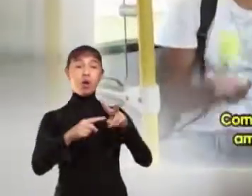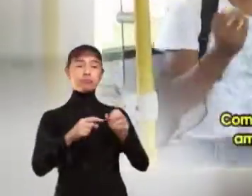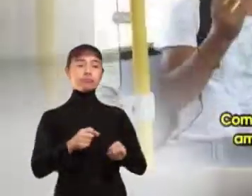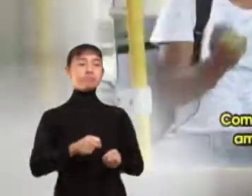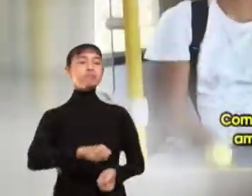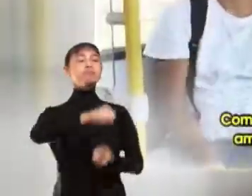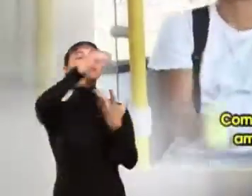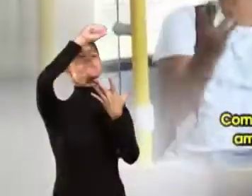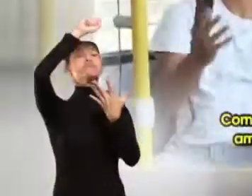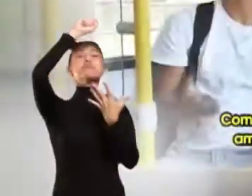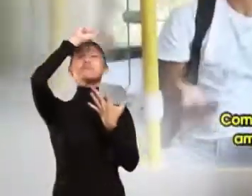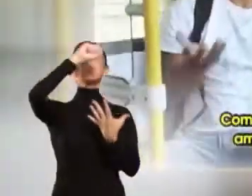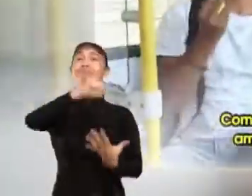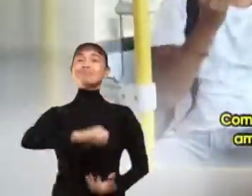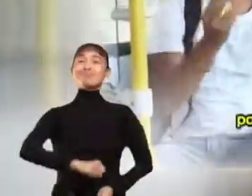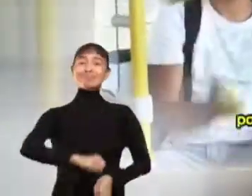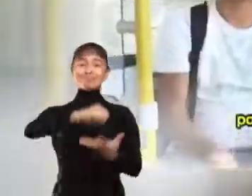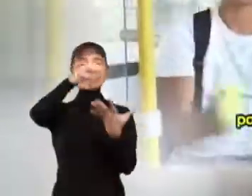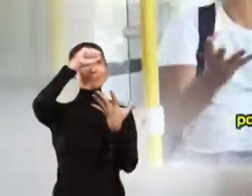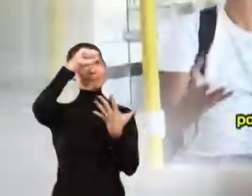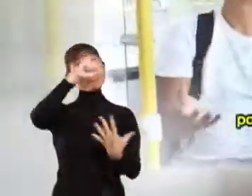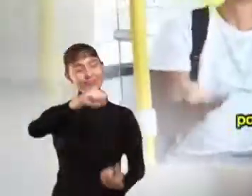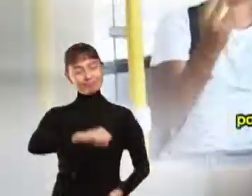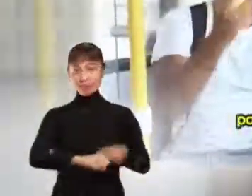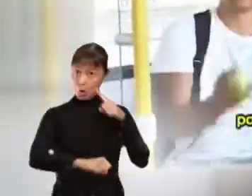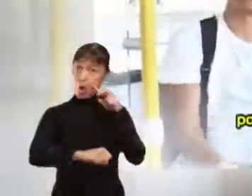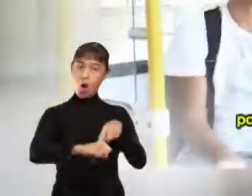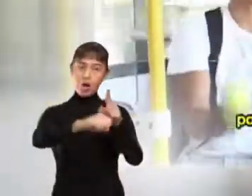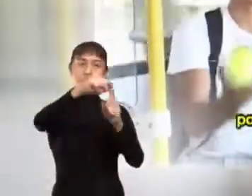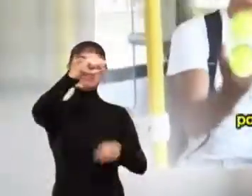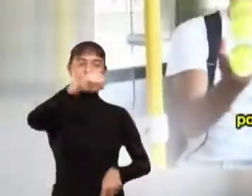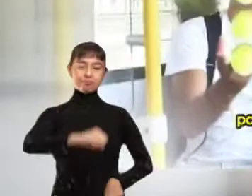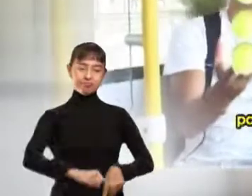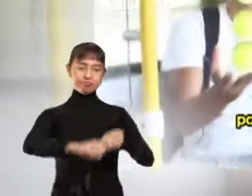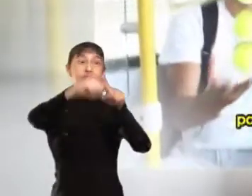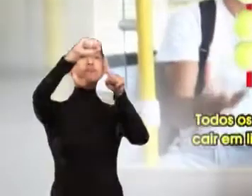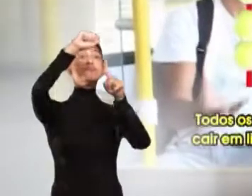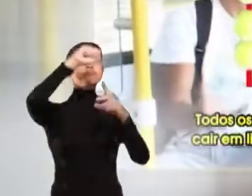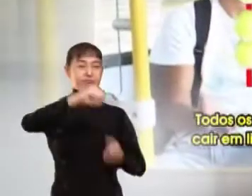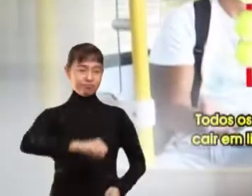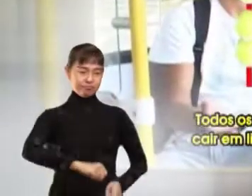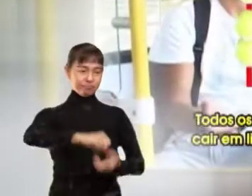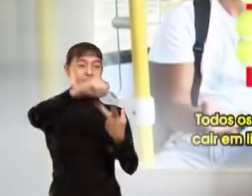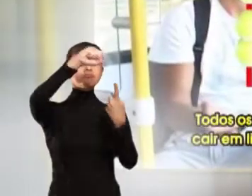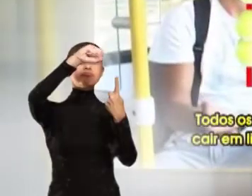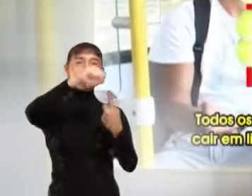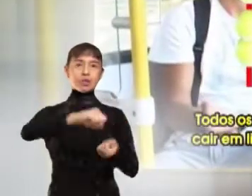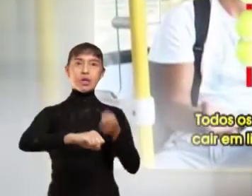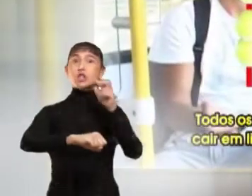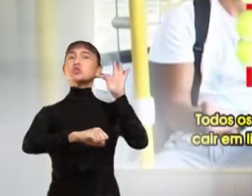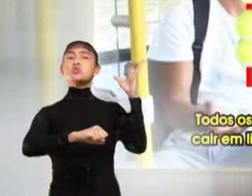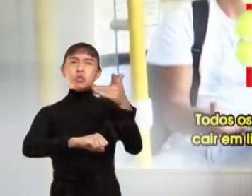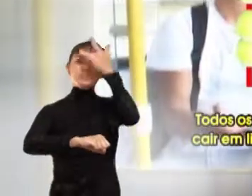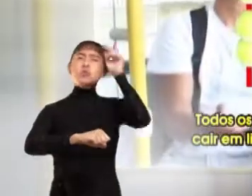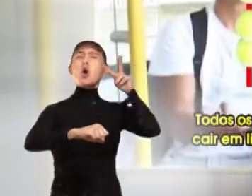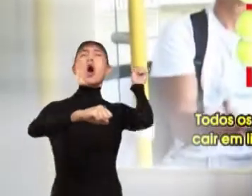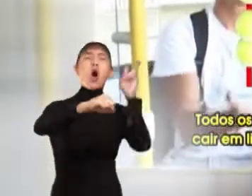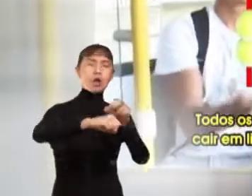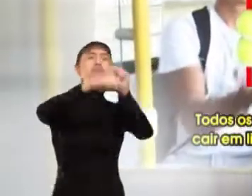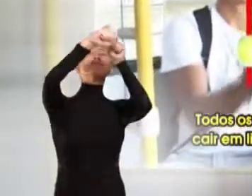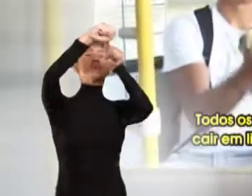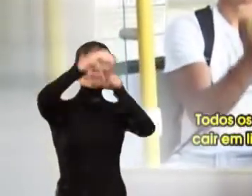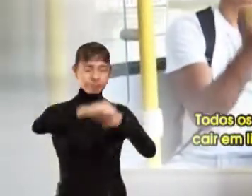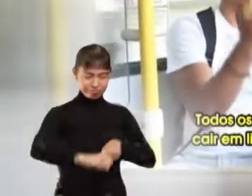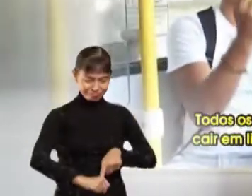Com uma bolinha que nosso amigo acaba de jogar para o alto e apanhar de volta. Todos os passageiros veem a bola cair